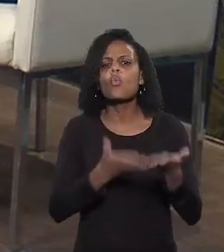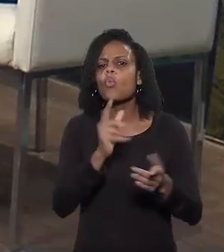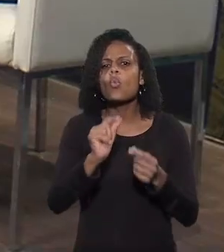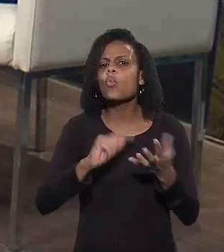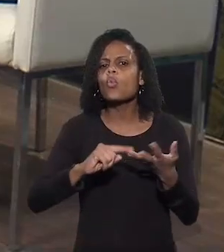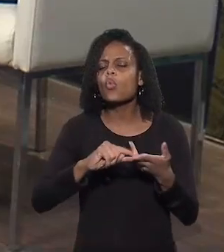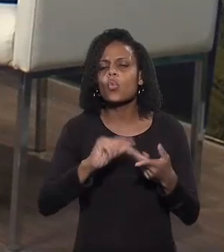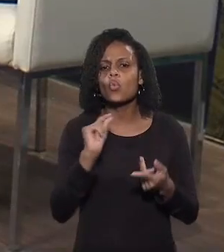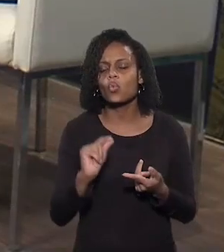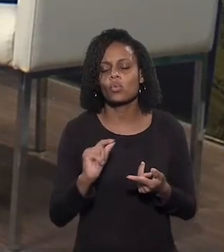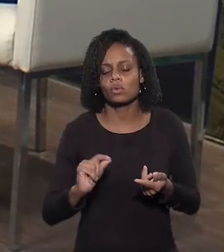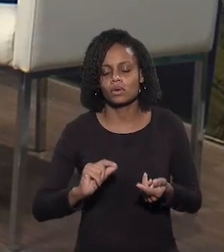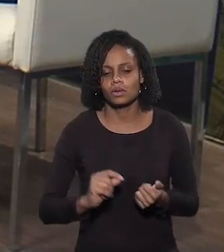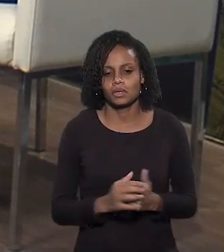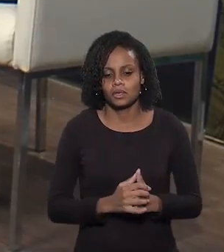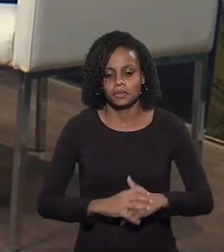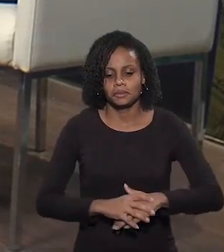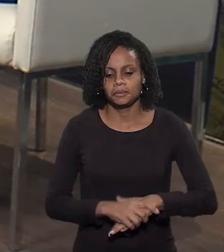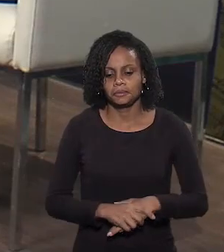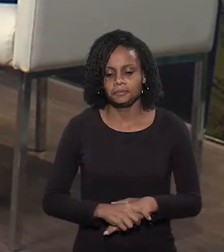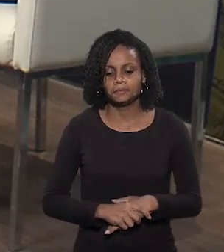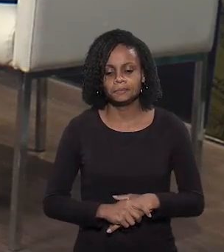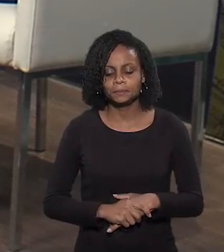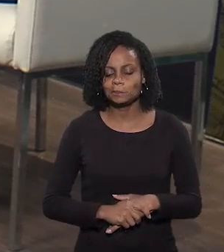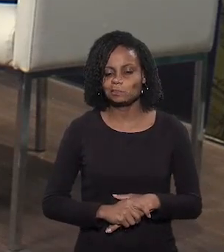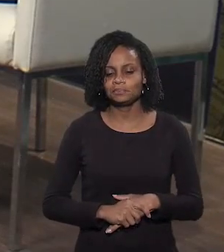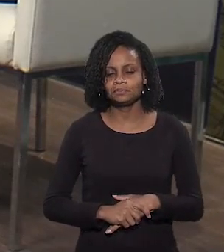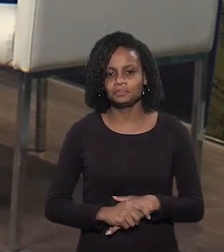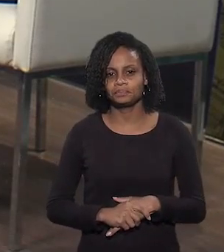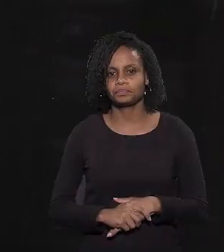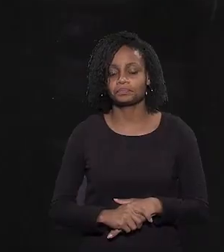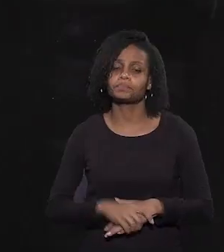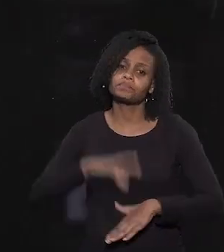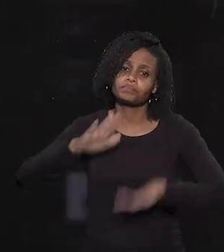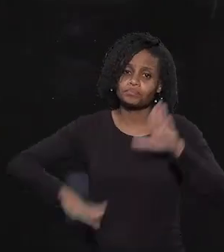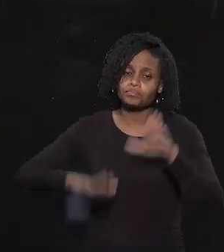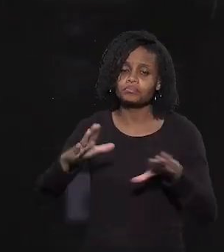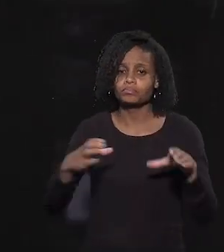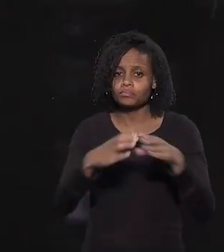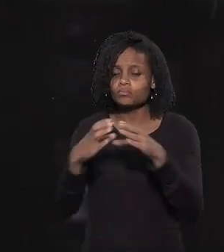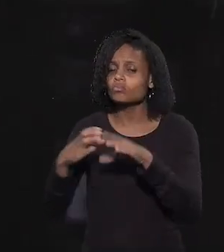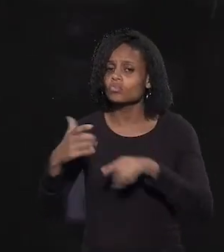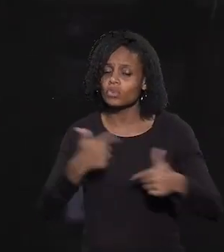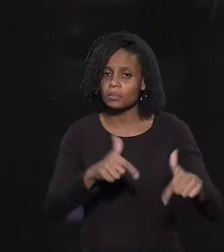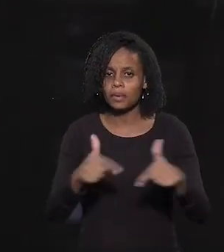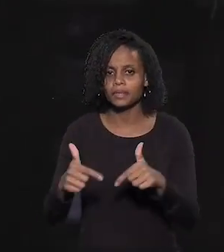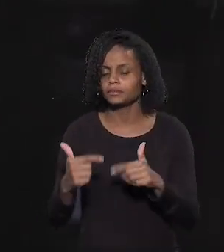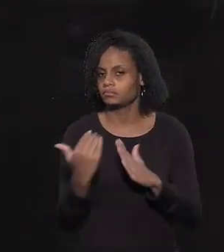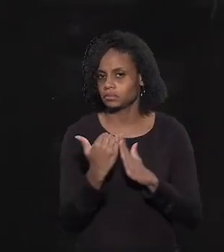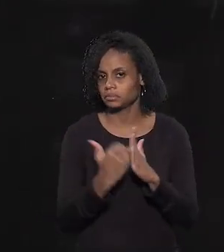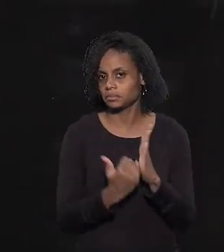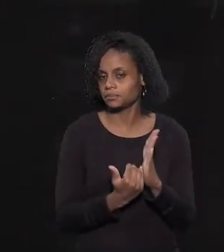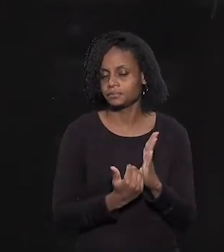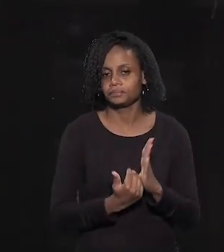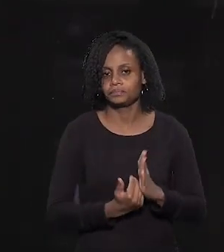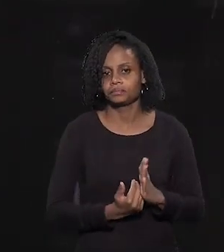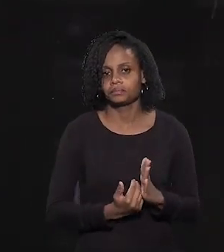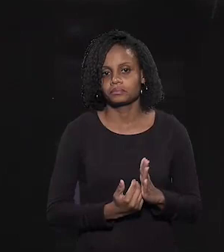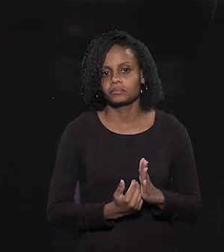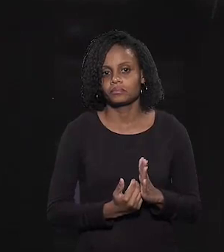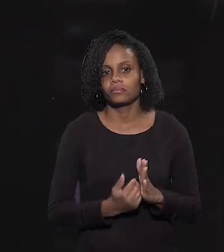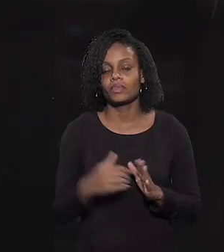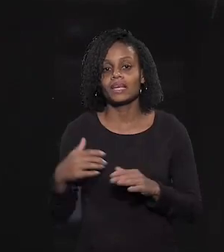Que cuidados? Que tipo de cuidados? Então, dependendo da metodologia da instituição, né,